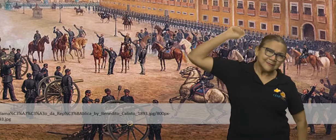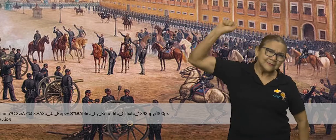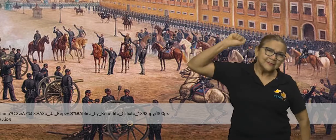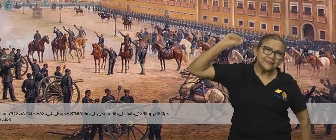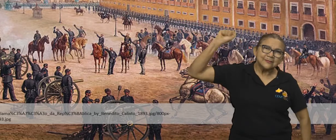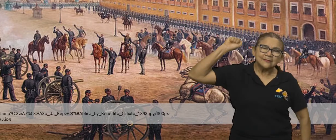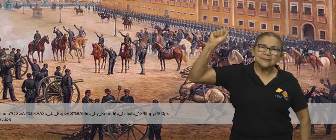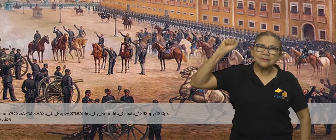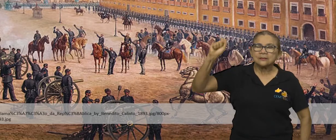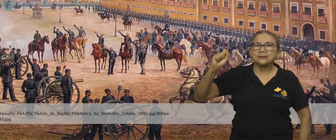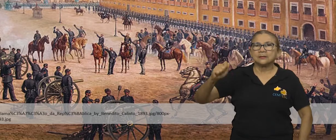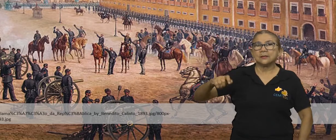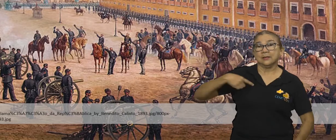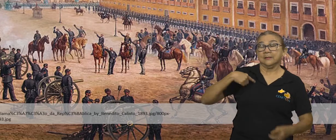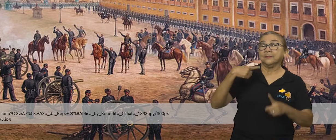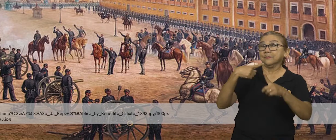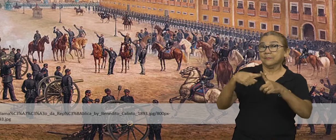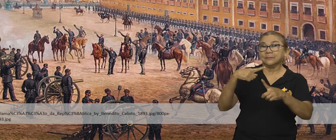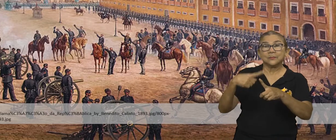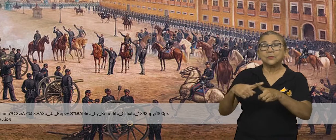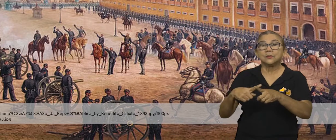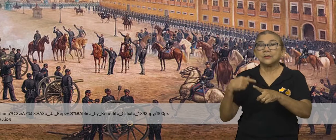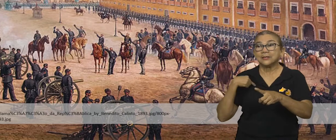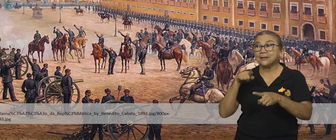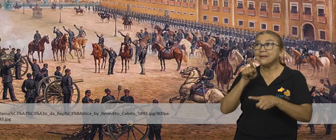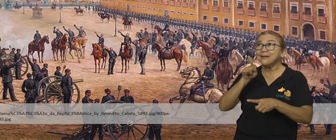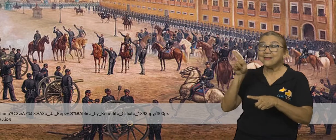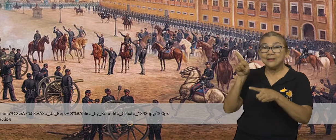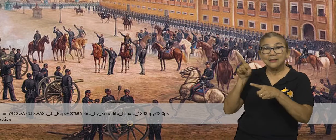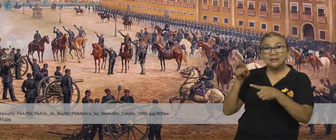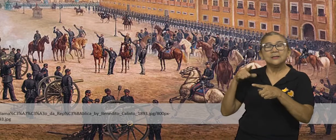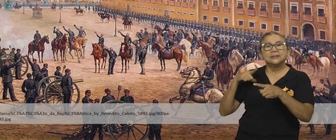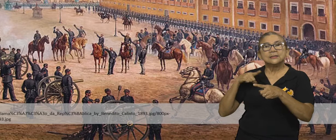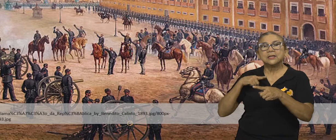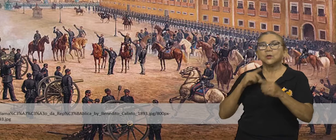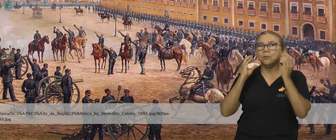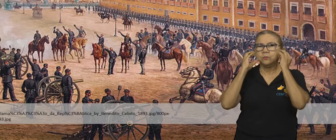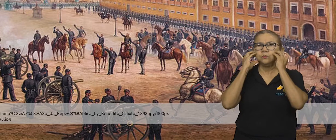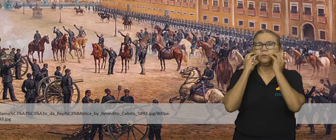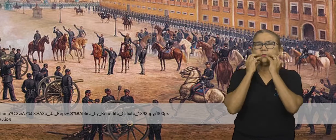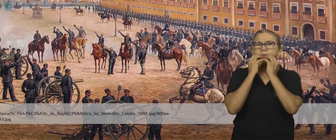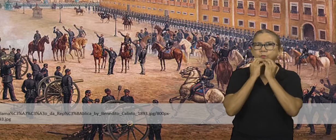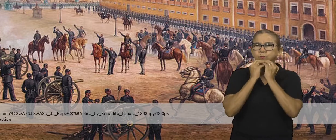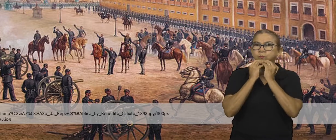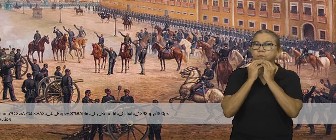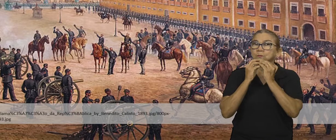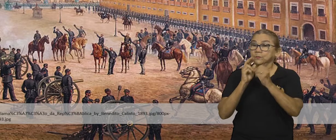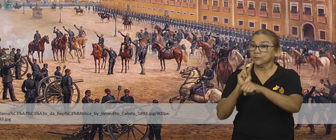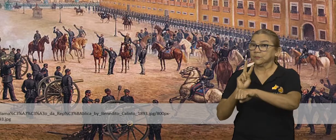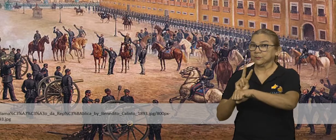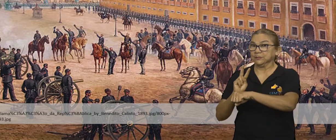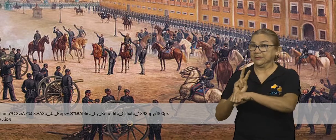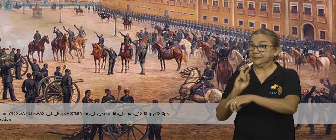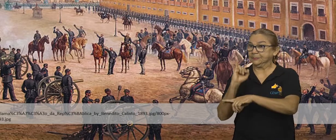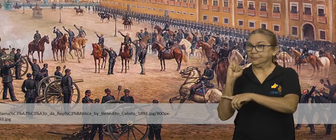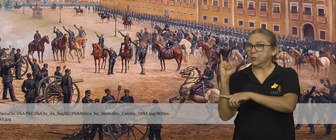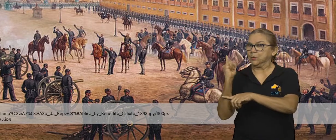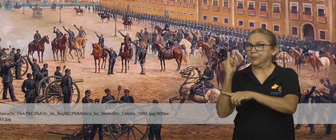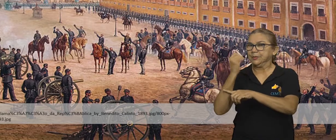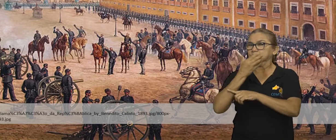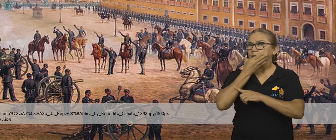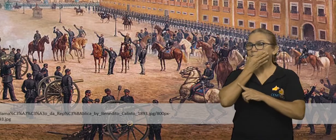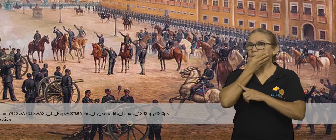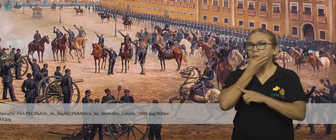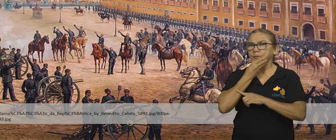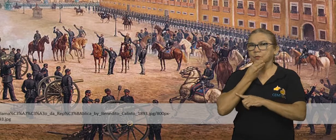braços estendidos. Dentre eles, em destaque, encontra-se Marechal Deodoro da Fonseca, peça importante para a